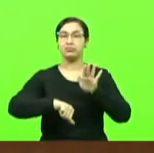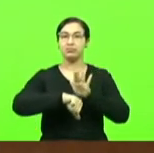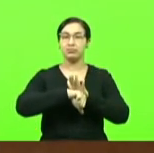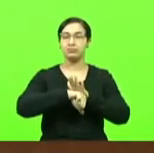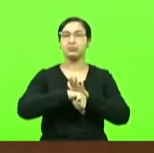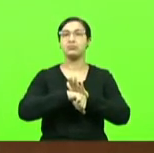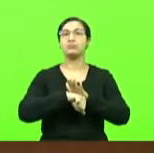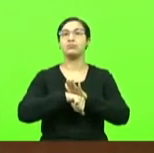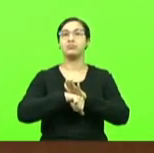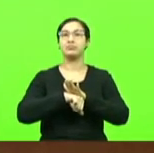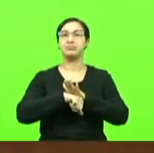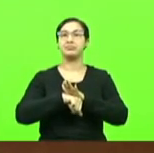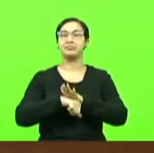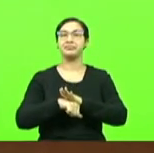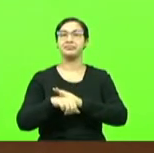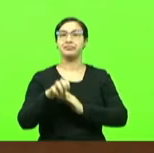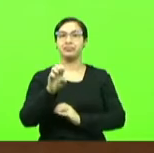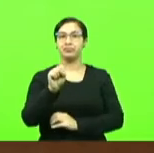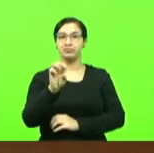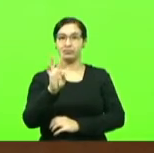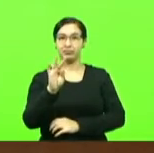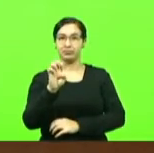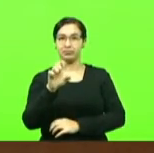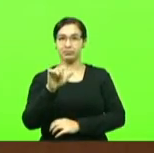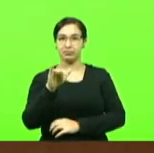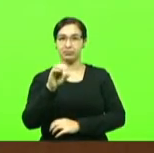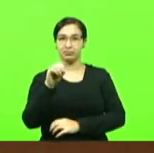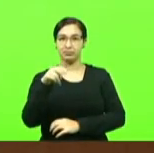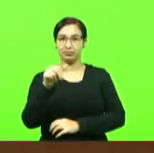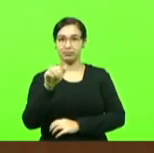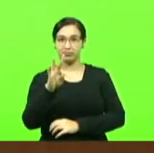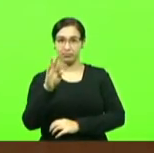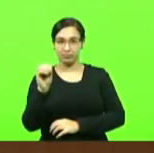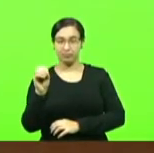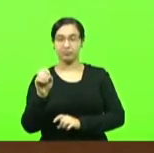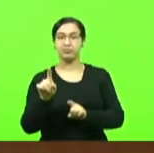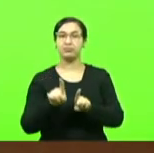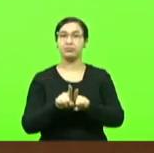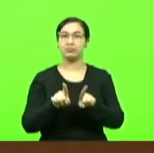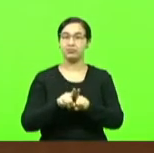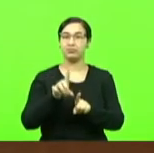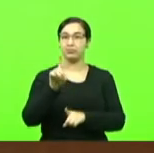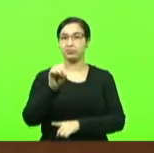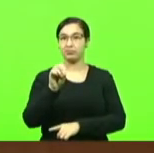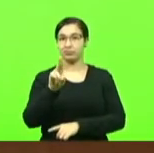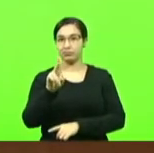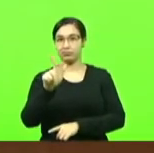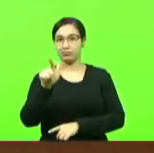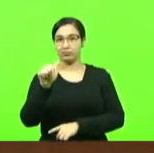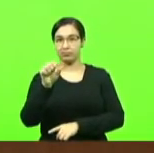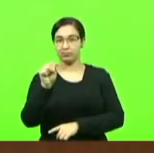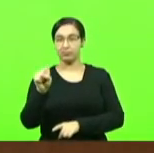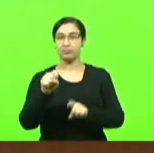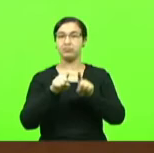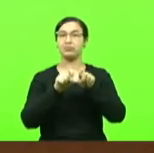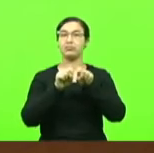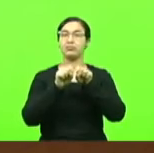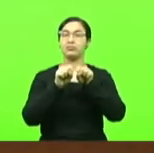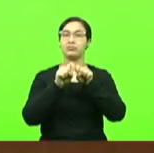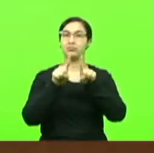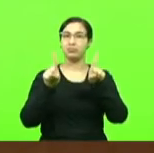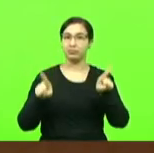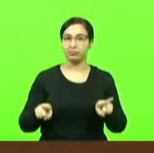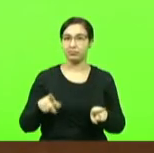lavagem de dinheiro. O ex-chefe da Casa Civil, Douglas Borba, por estelionato e obstrução de investigação. A servidora Márcia Pauli, ex-superintendente de